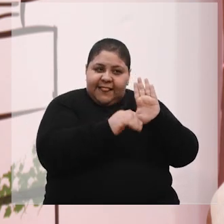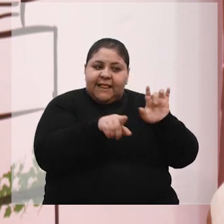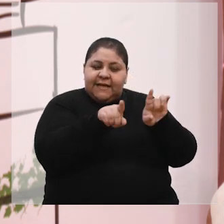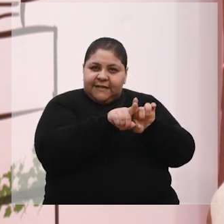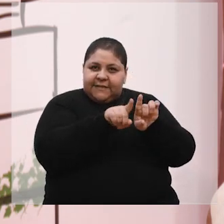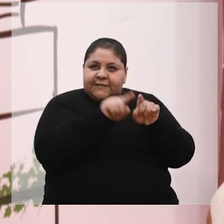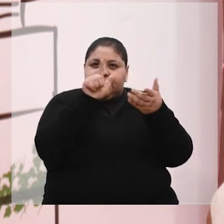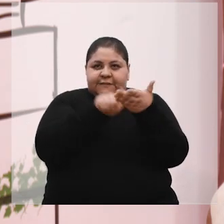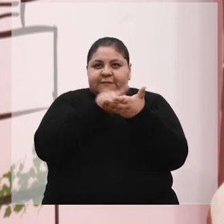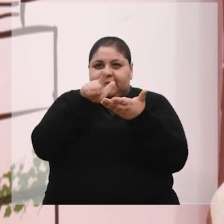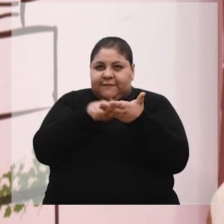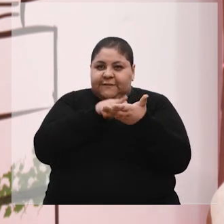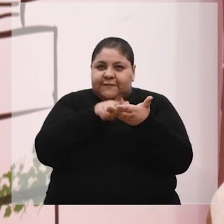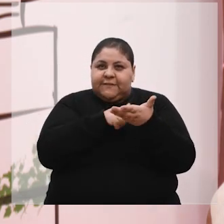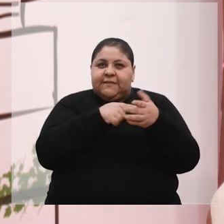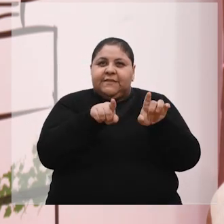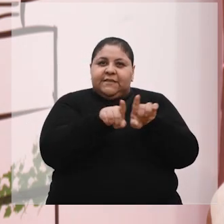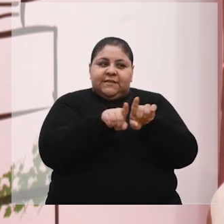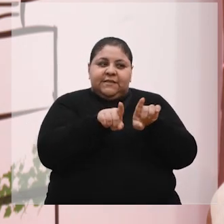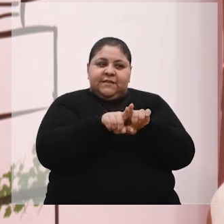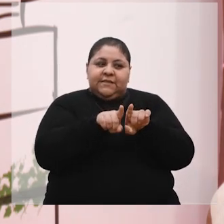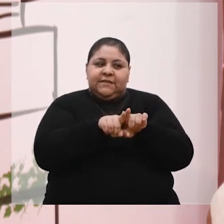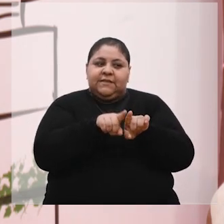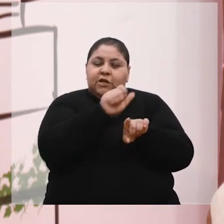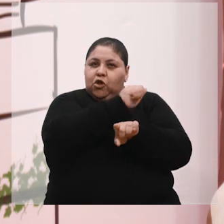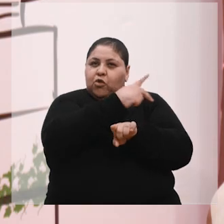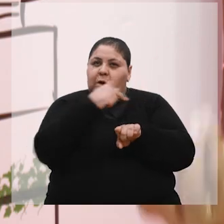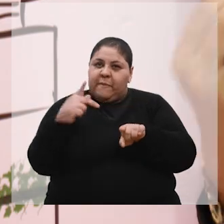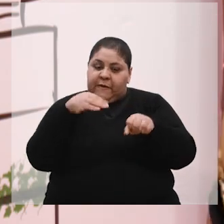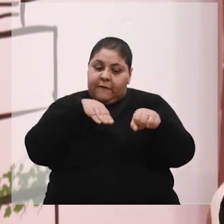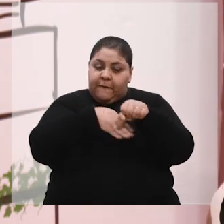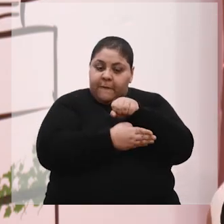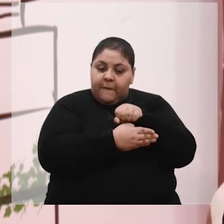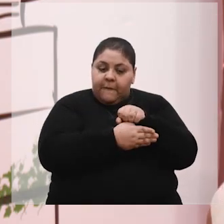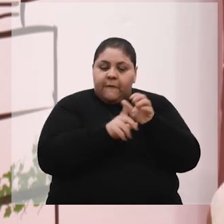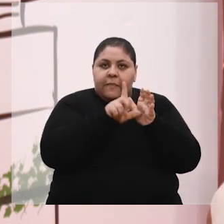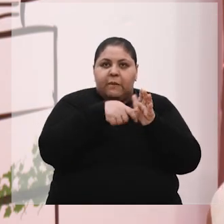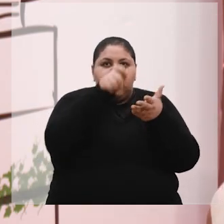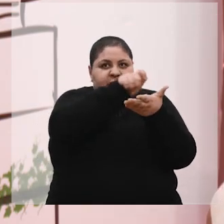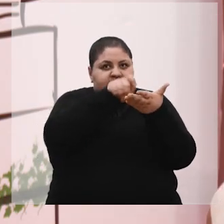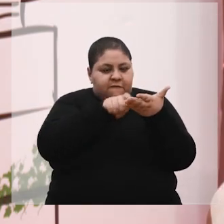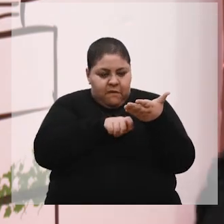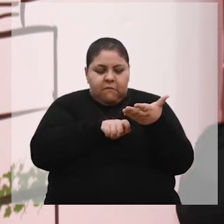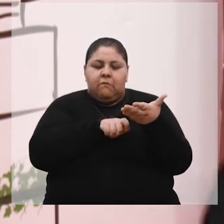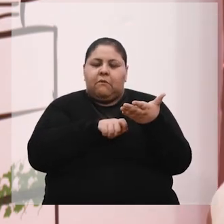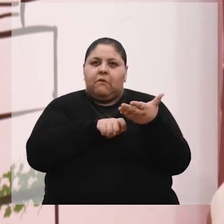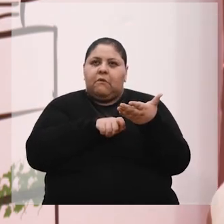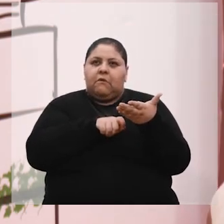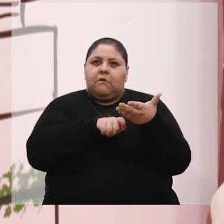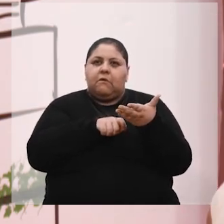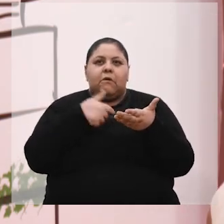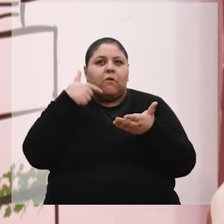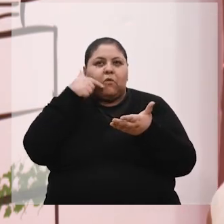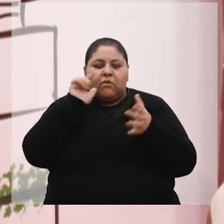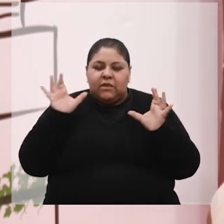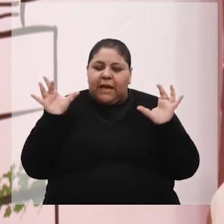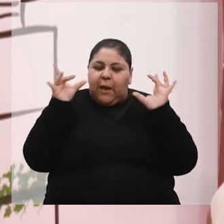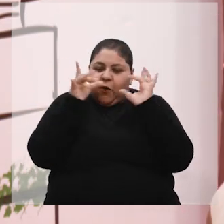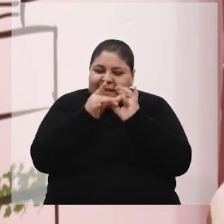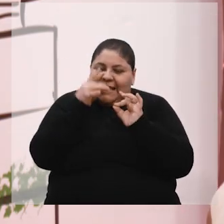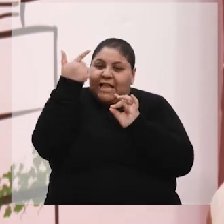livro que tá no Spotify. E aí quando eu tô escrevendo, eu coloco que daí eu consigo me conectar de